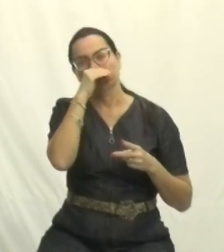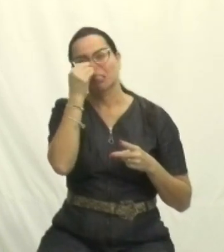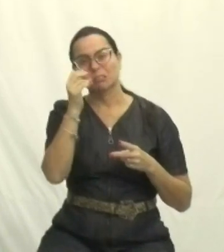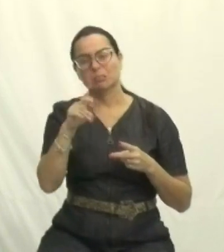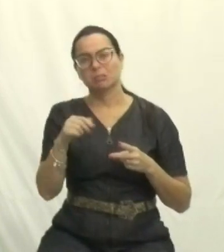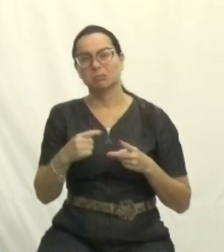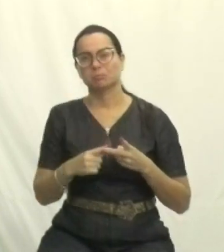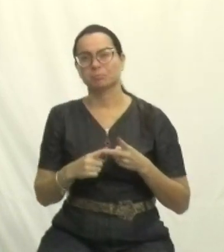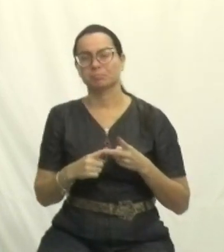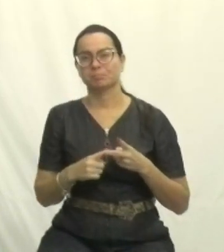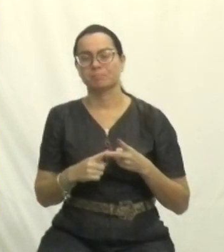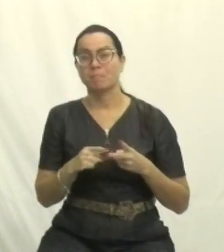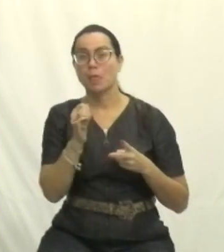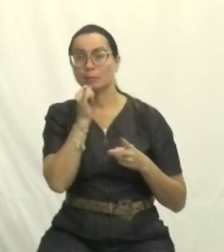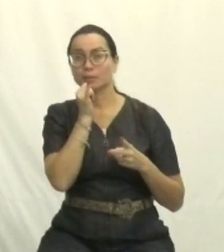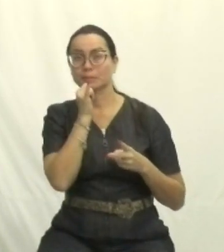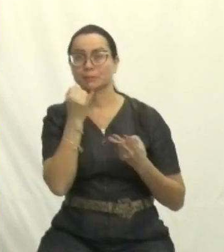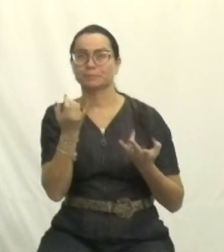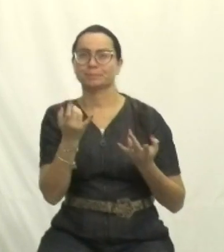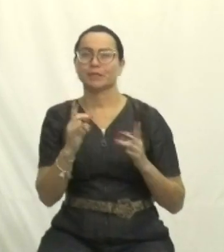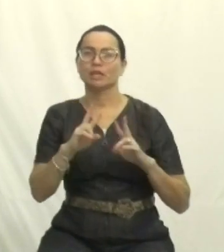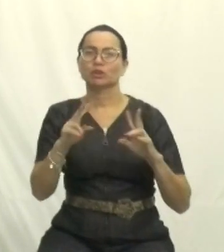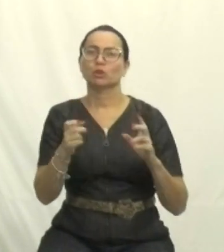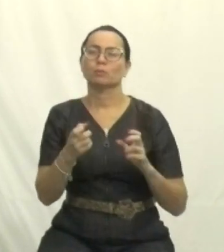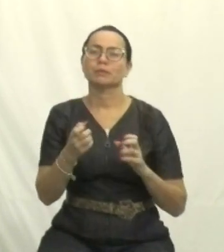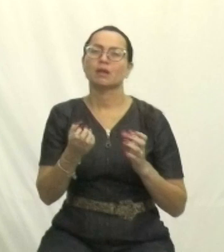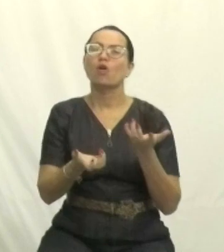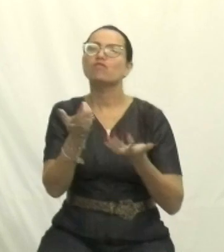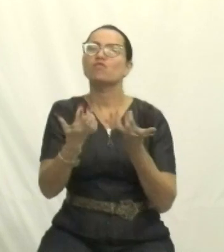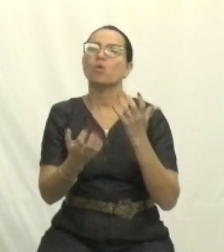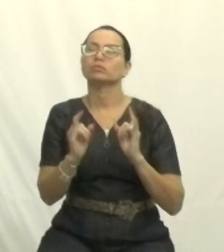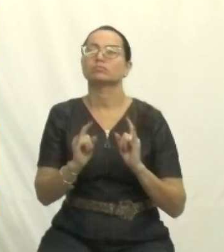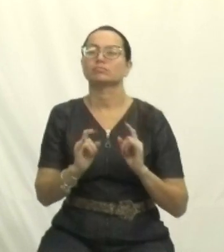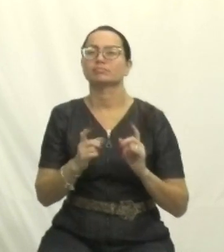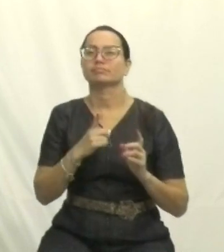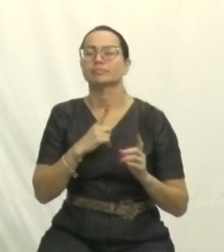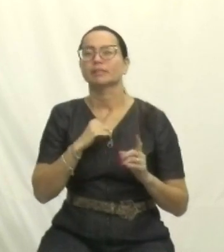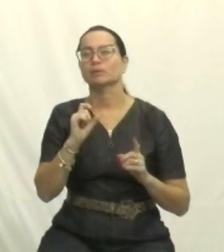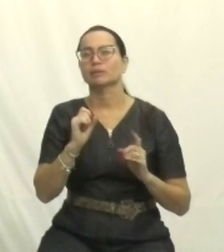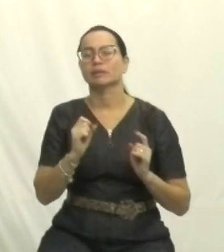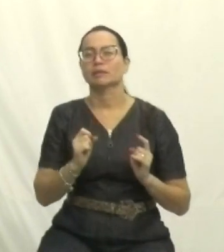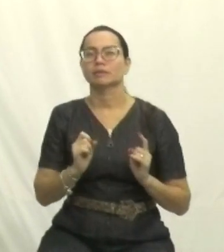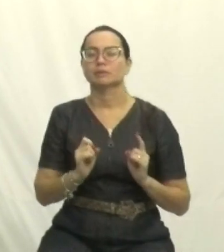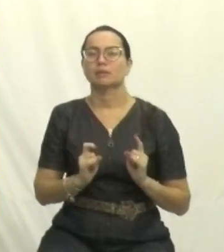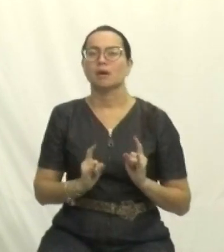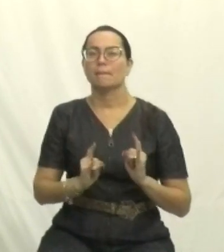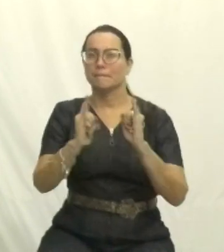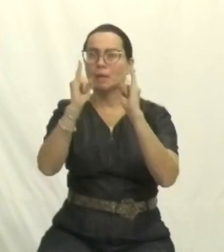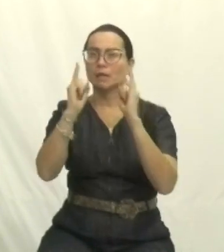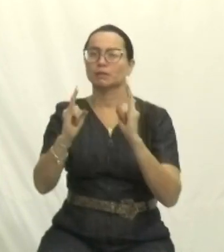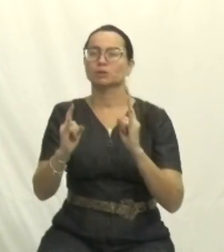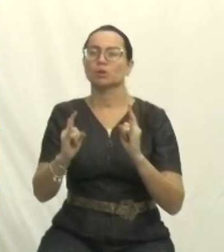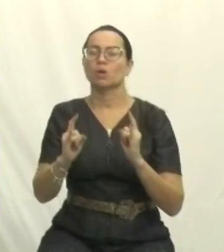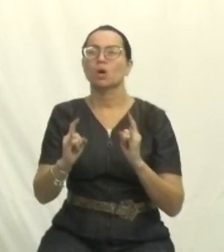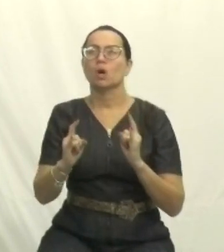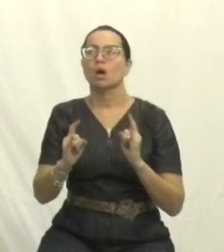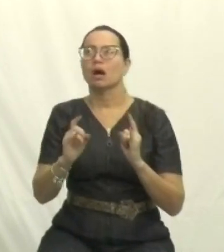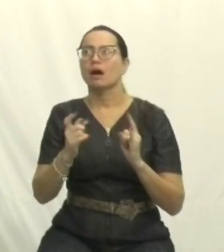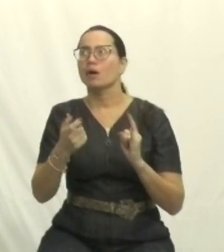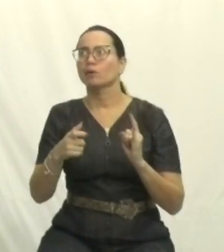pela demanda de edificações e comércios e tudo mais que nós temos na cidade. Então, o Corpo de Bombeiros ele